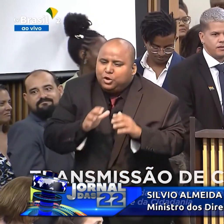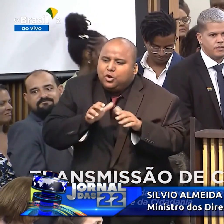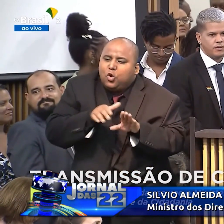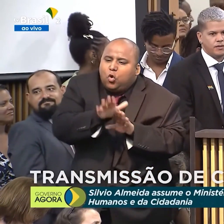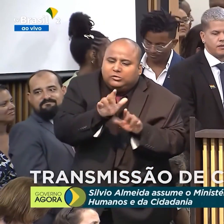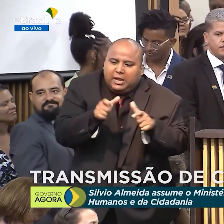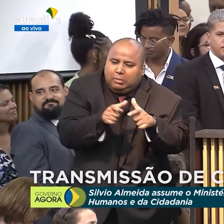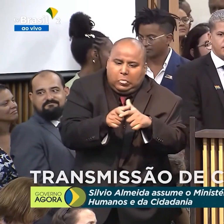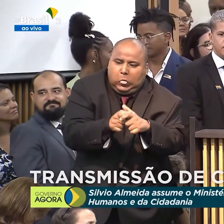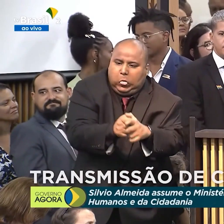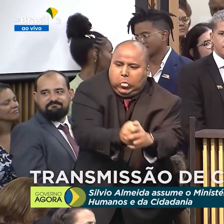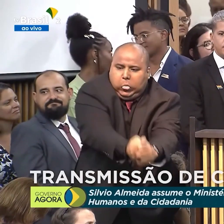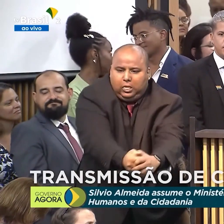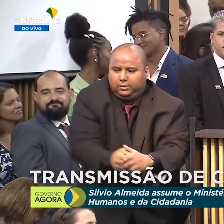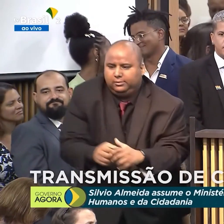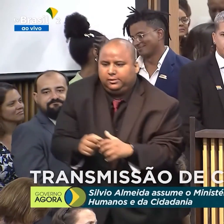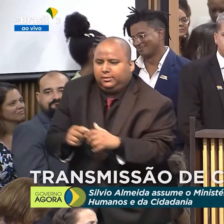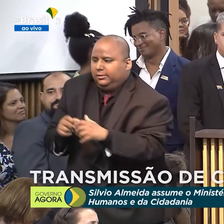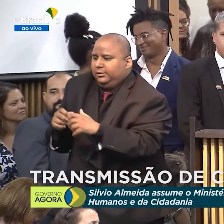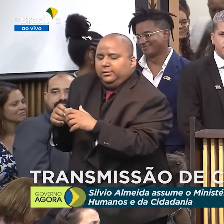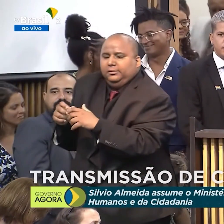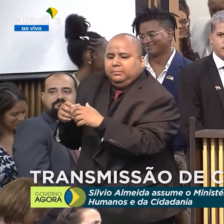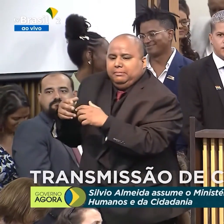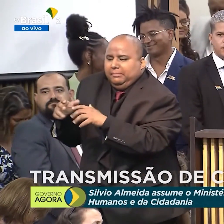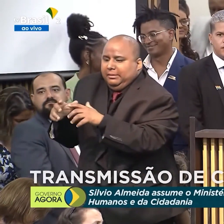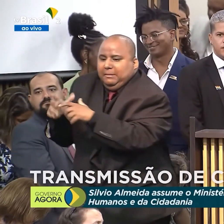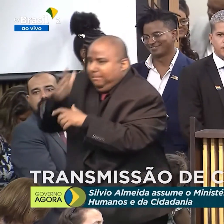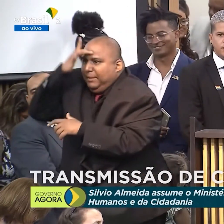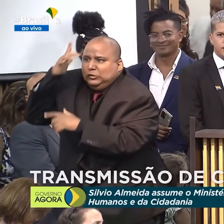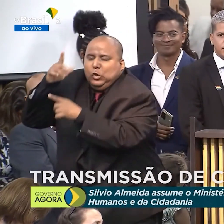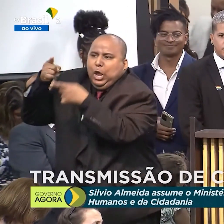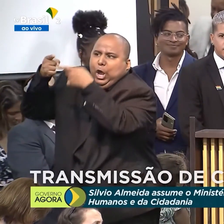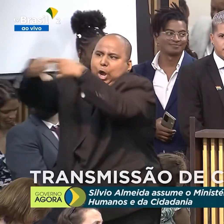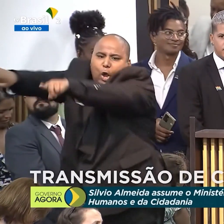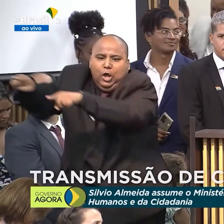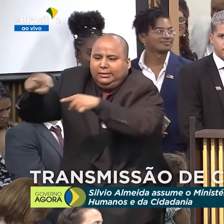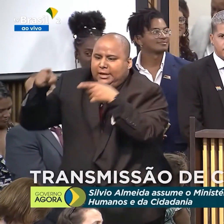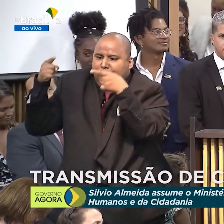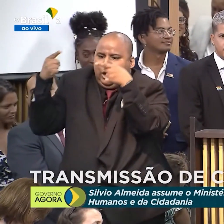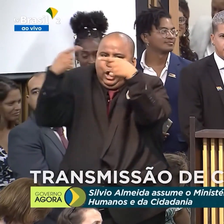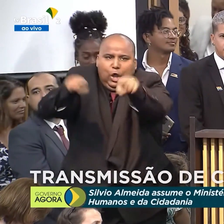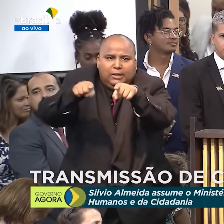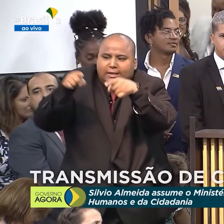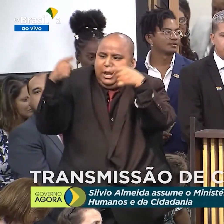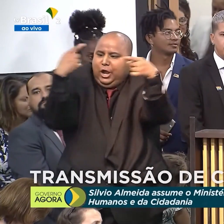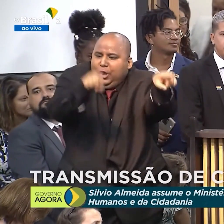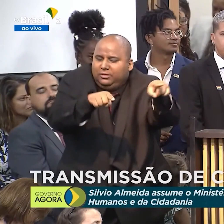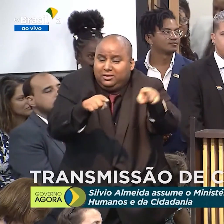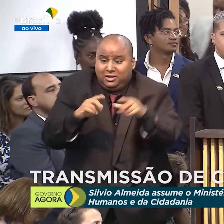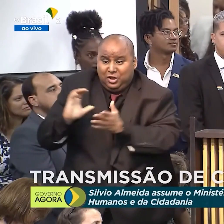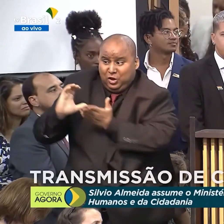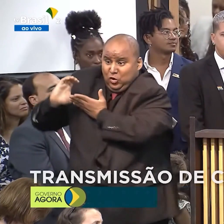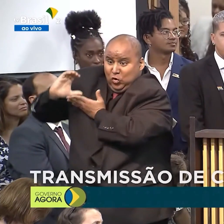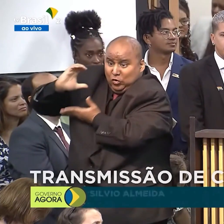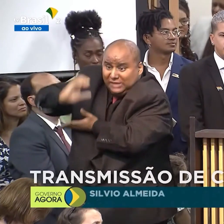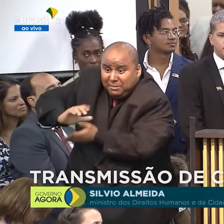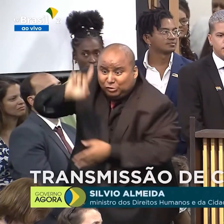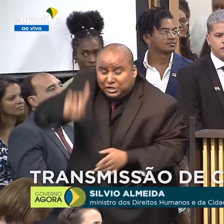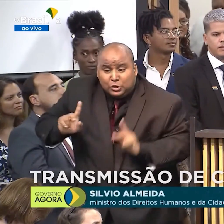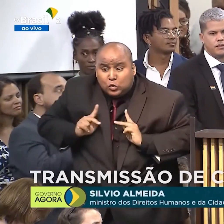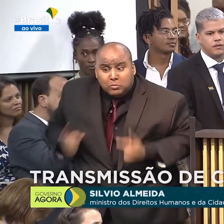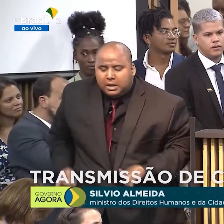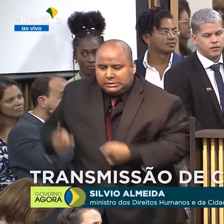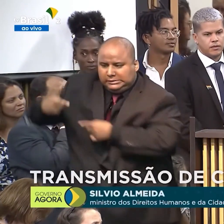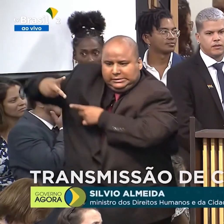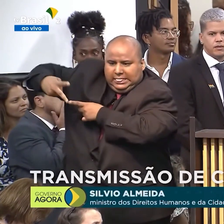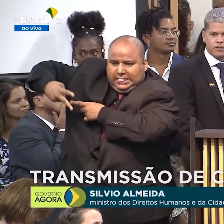ou encerrados, muitas vozes da sociedade foram caladas, políticas foram descontinuadas e o orçamento voltado para os direitos humanos